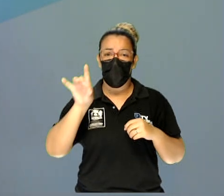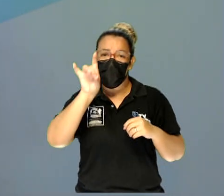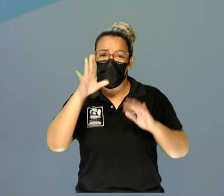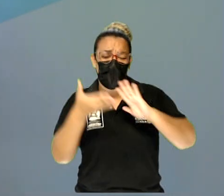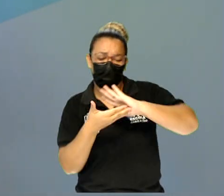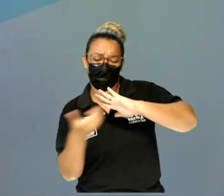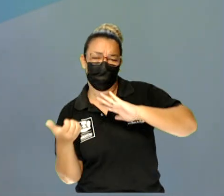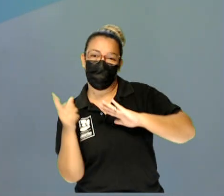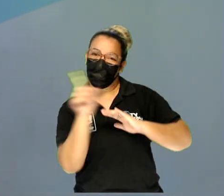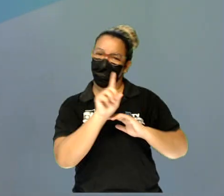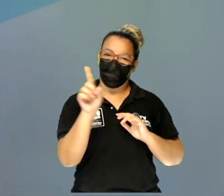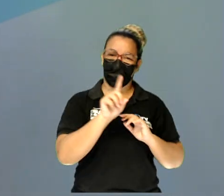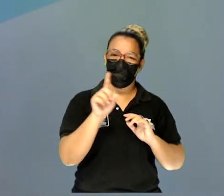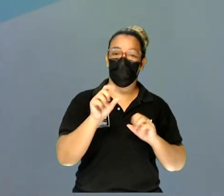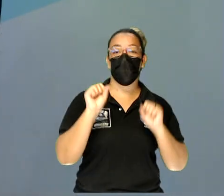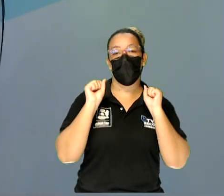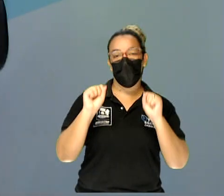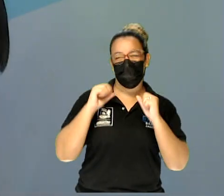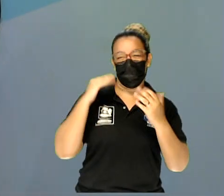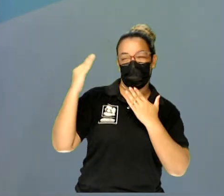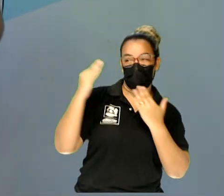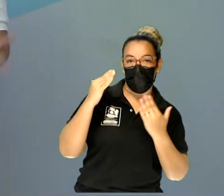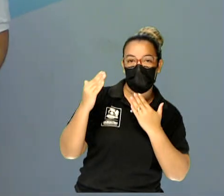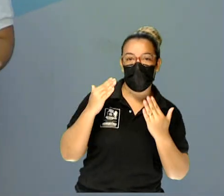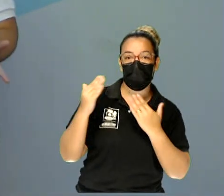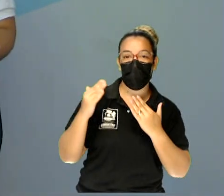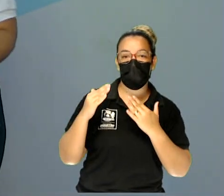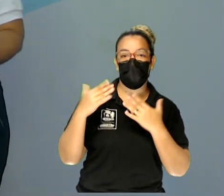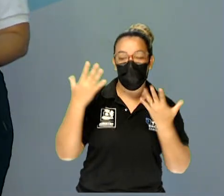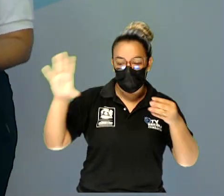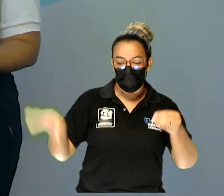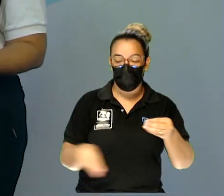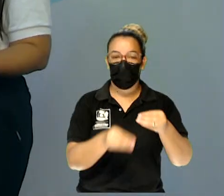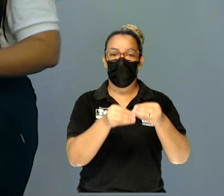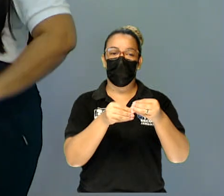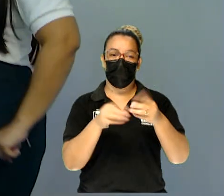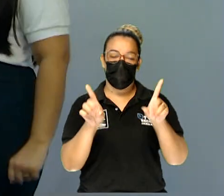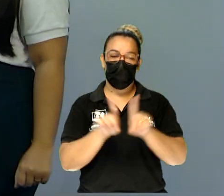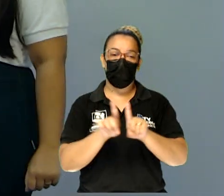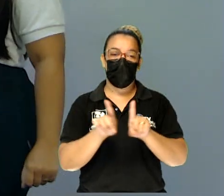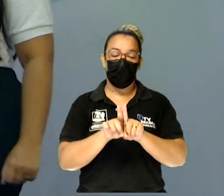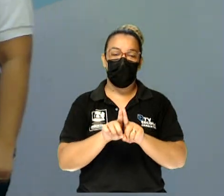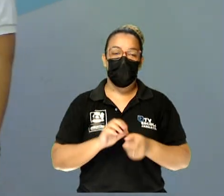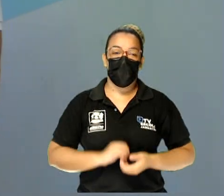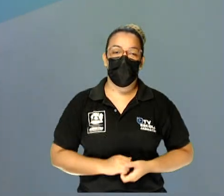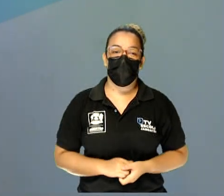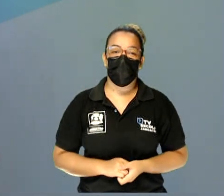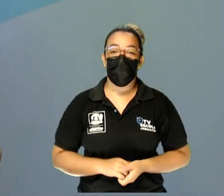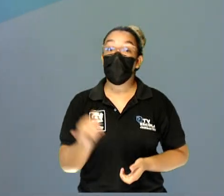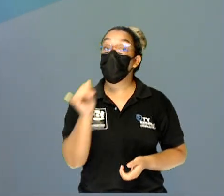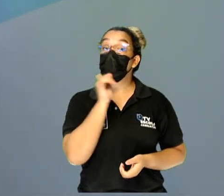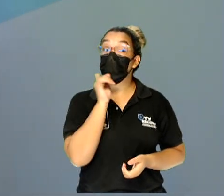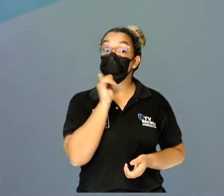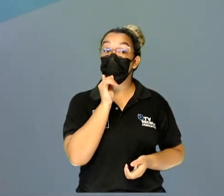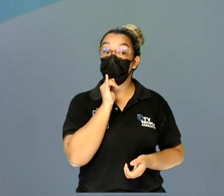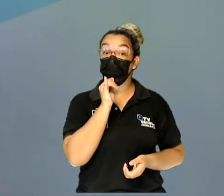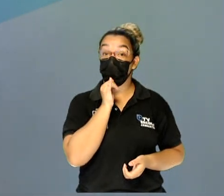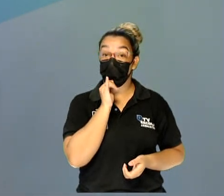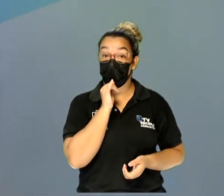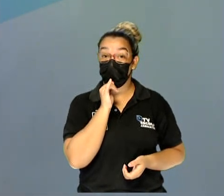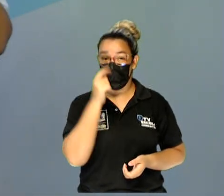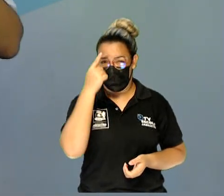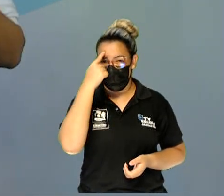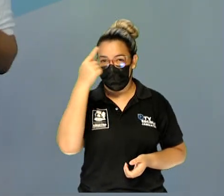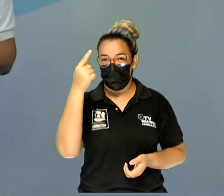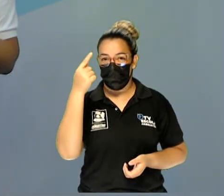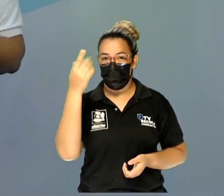quantidade, mas também eu posso utilizar para comparar e para completar quantidades. Aqui eu trouxe um exemplo de uma subtração que foi aquela que a gente